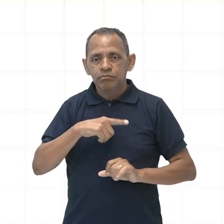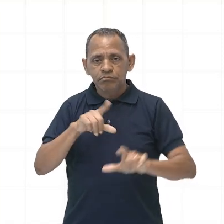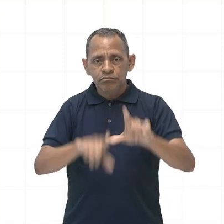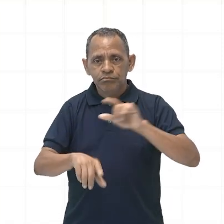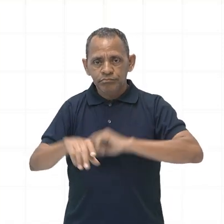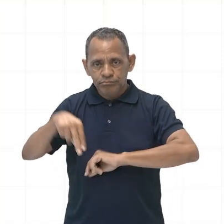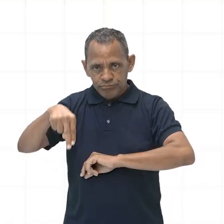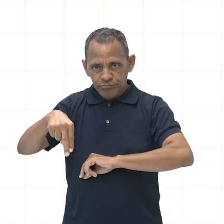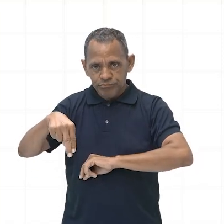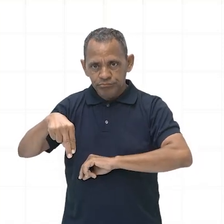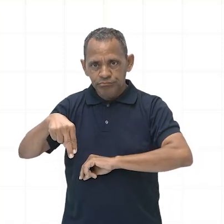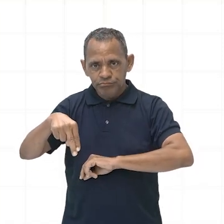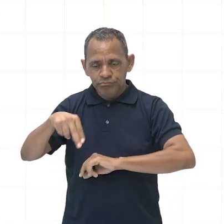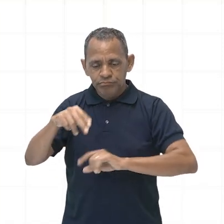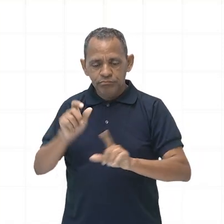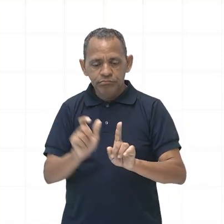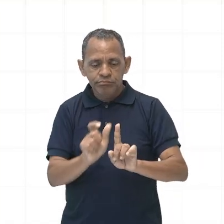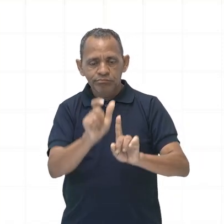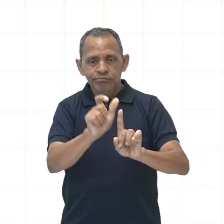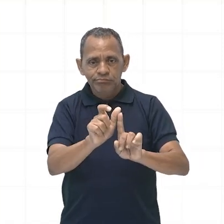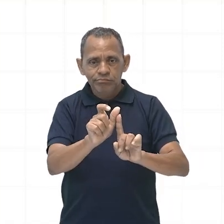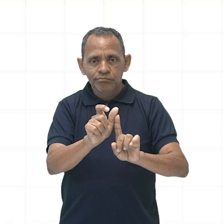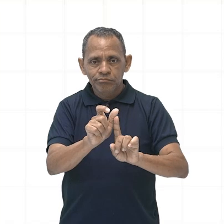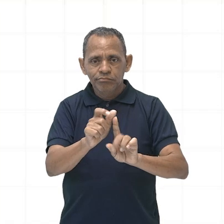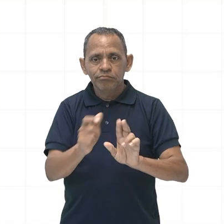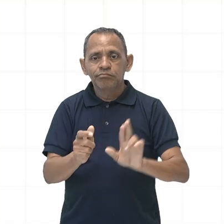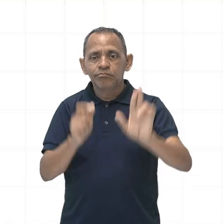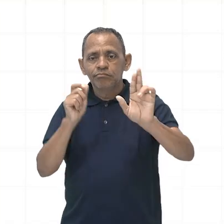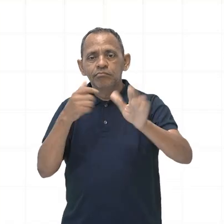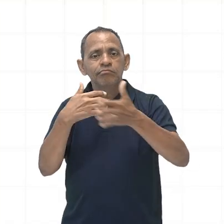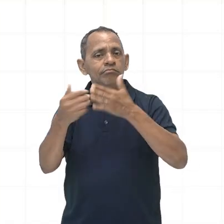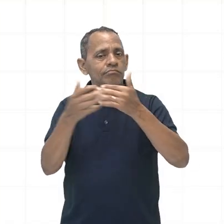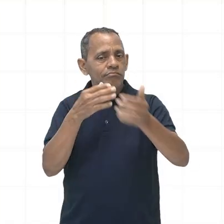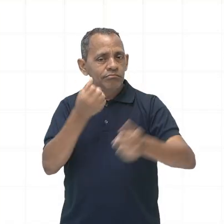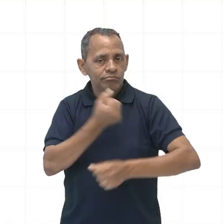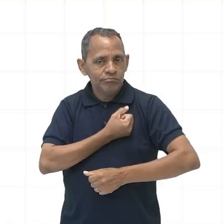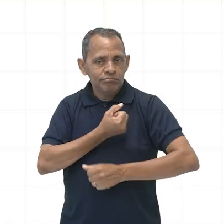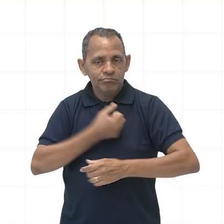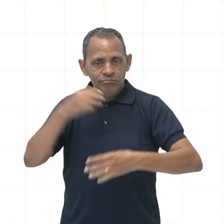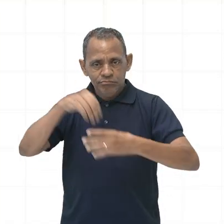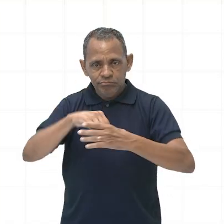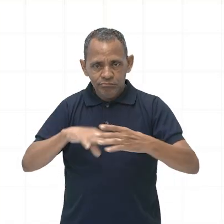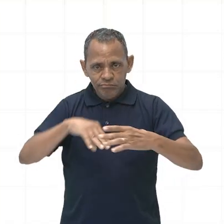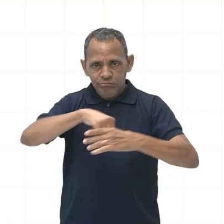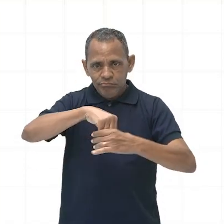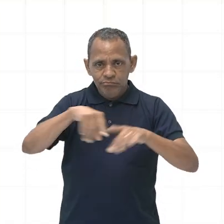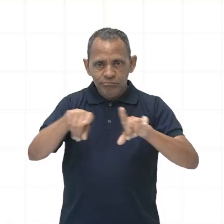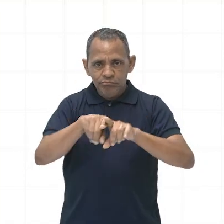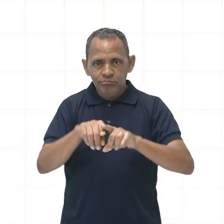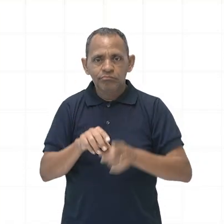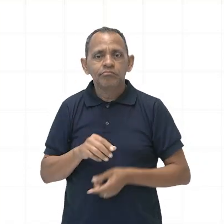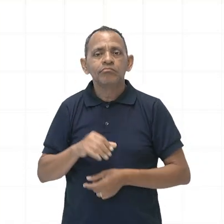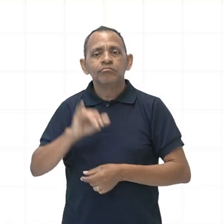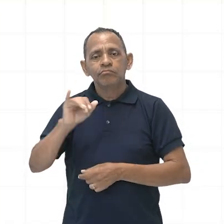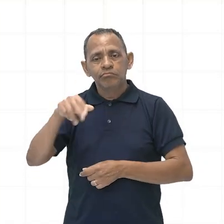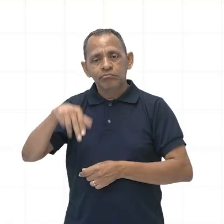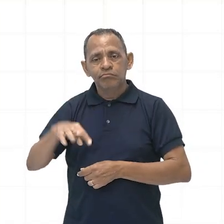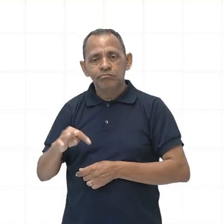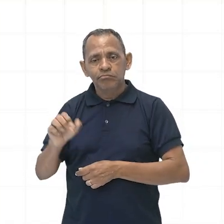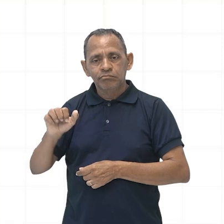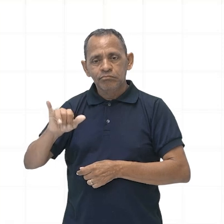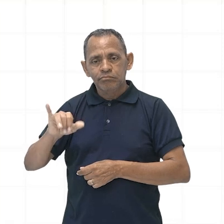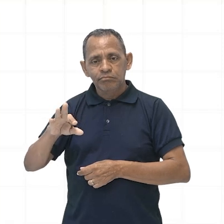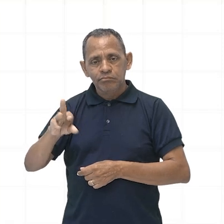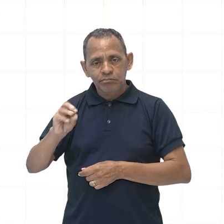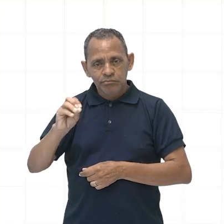letrinha aqui do expoente, está representando qualquer número de dentro do conjunto dos números inteiros. Então, vamos